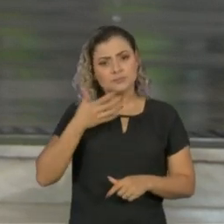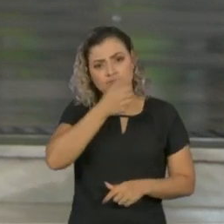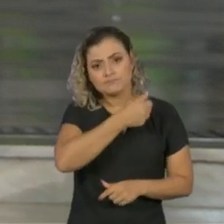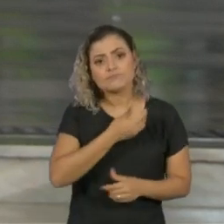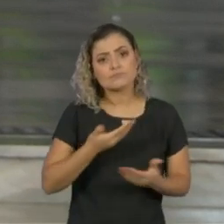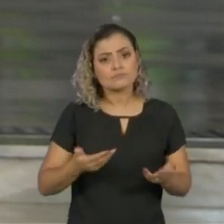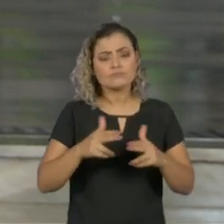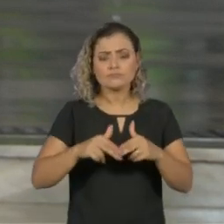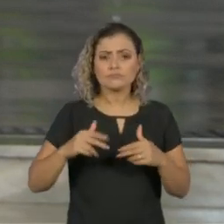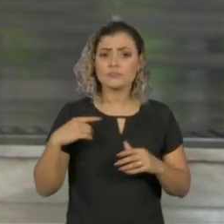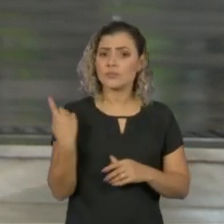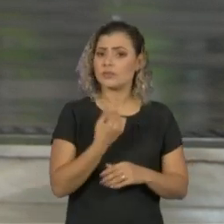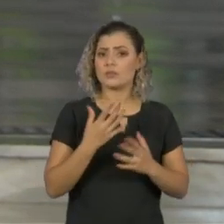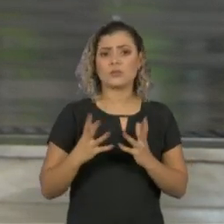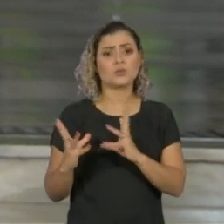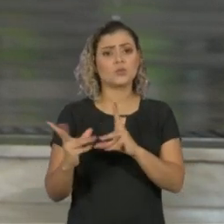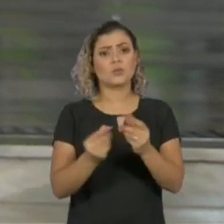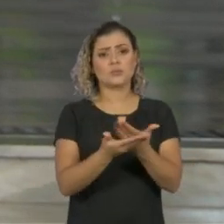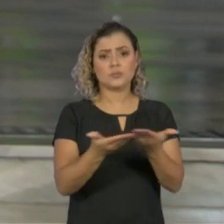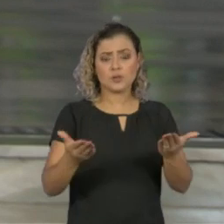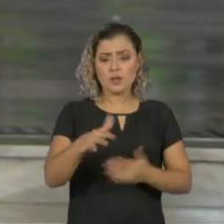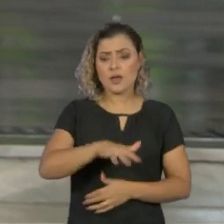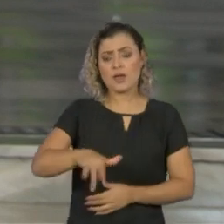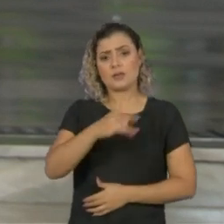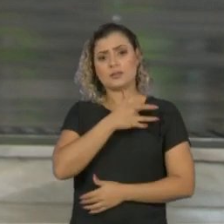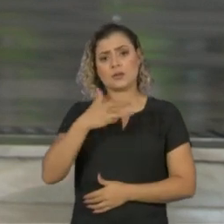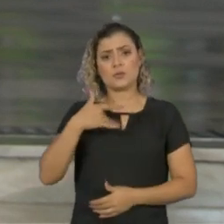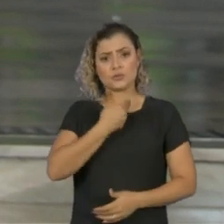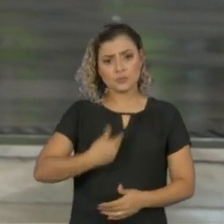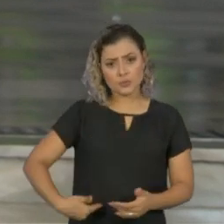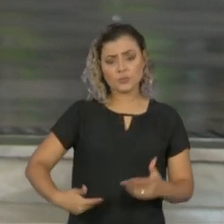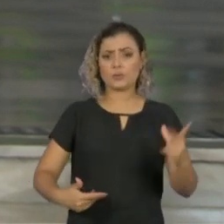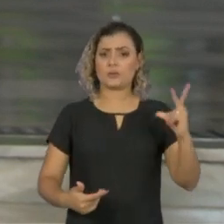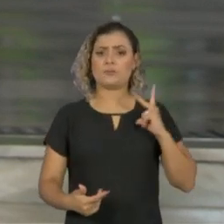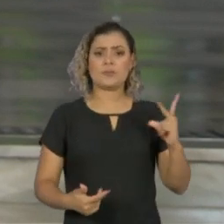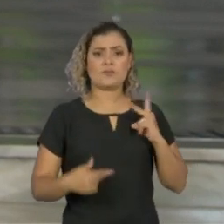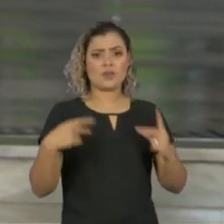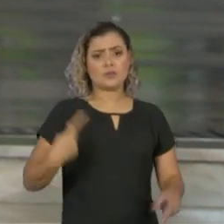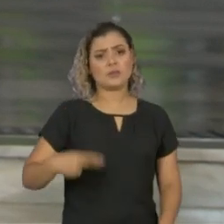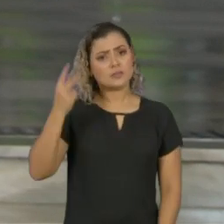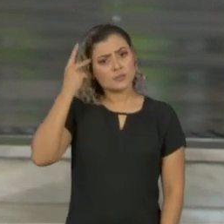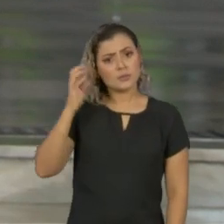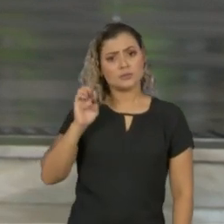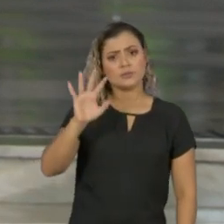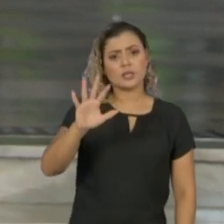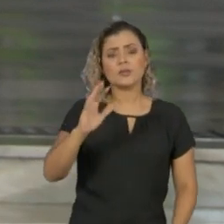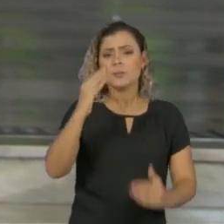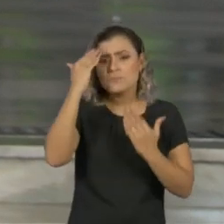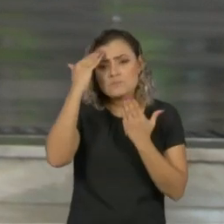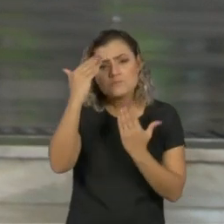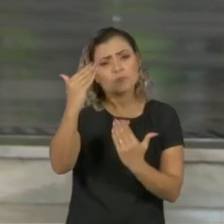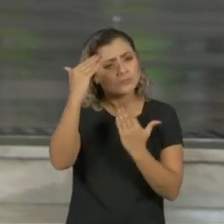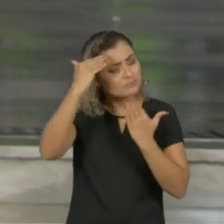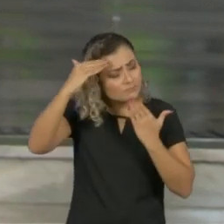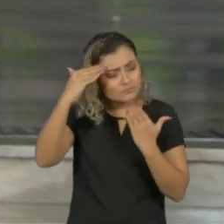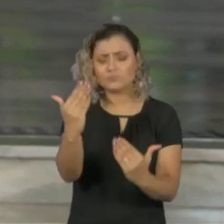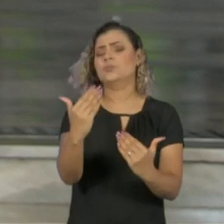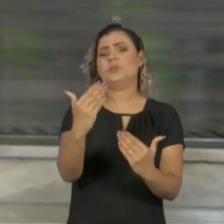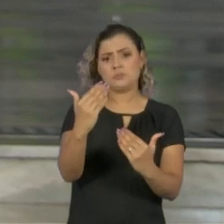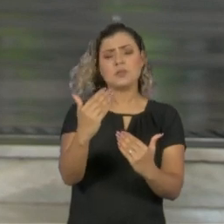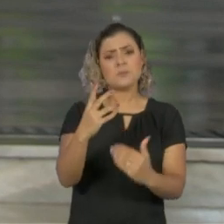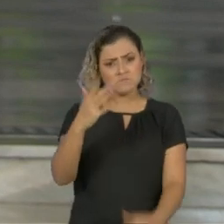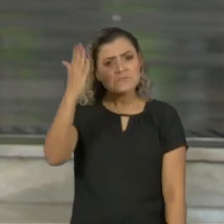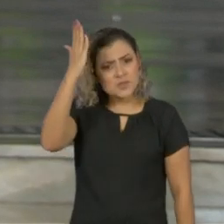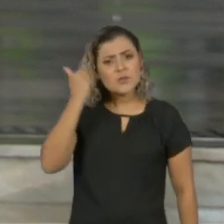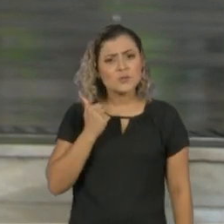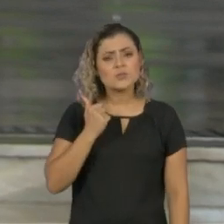Portanto, a todos que estão no sistema de saúde público e privado no estado de São Paulo, muito obrigado. Sei que,